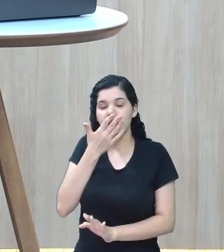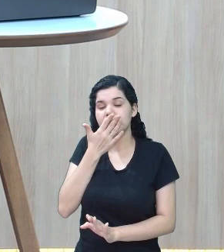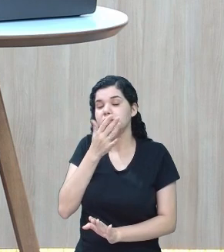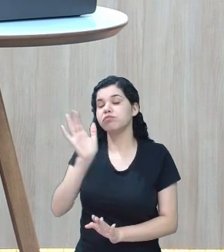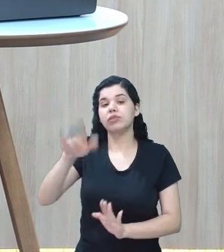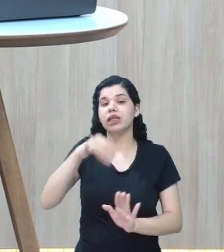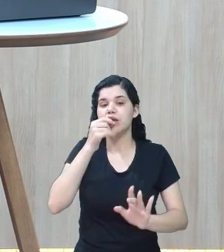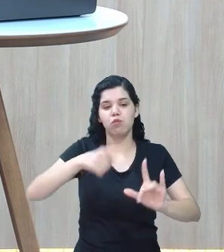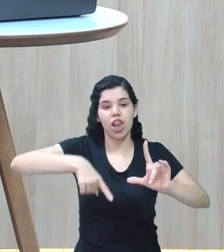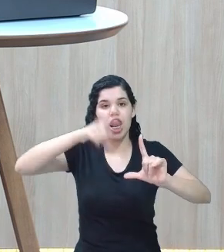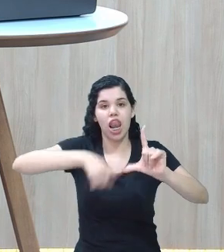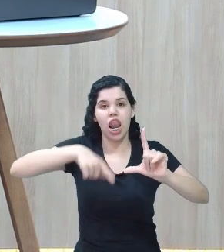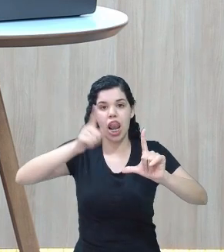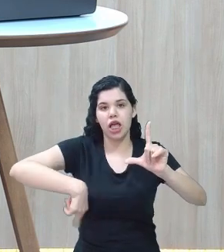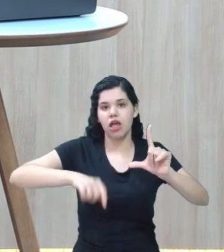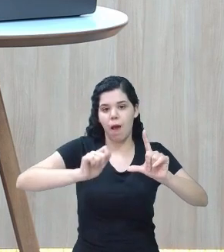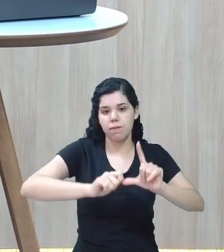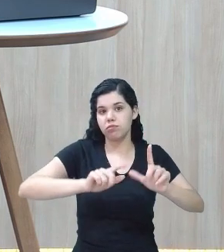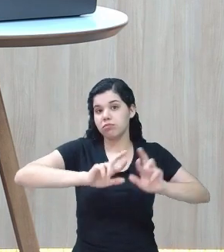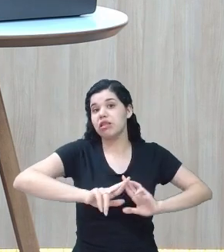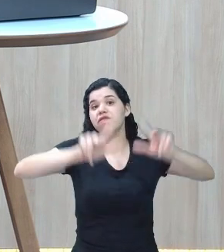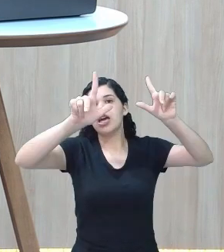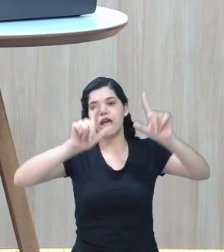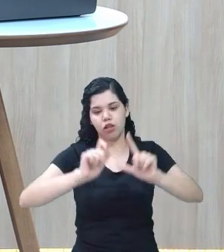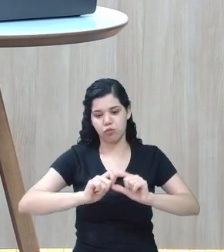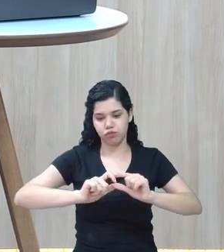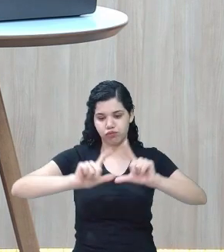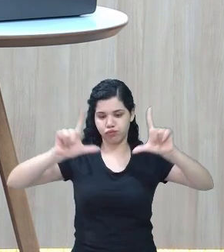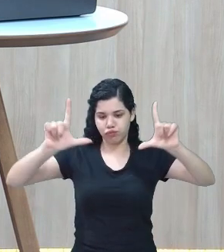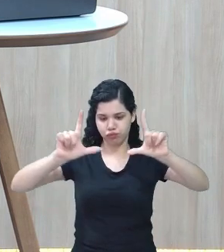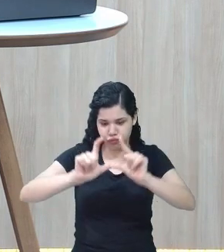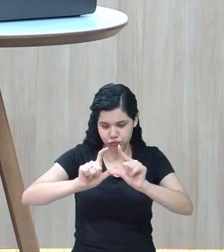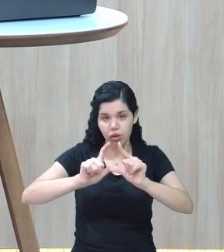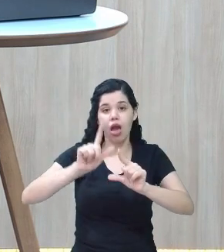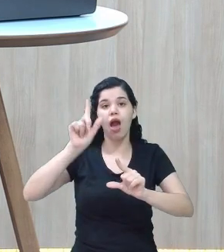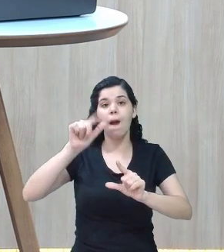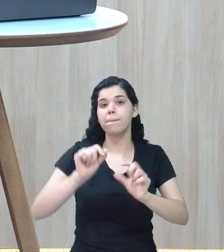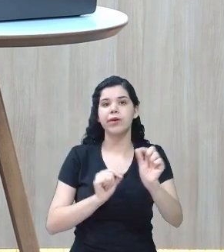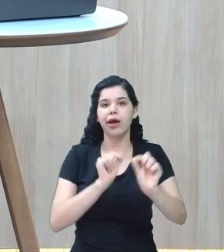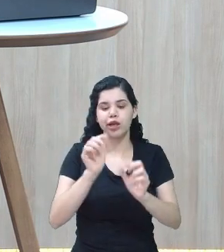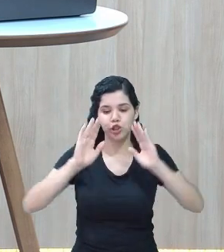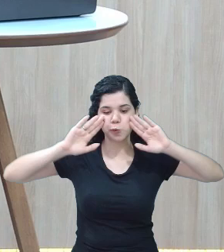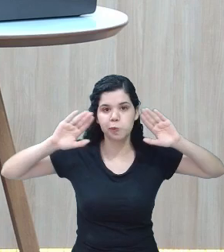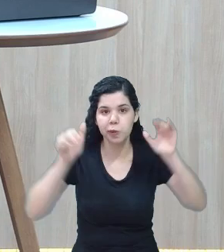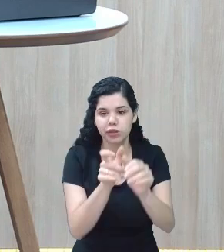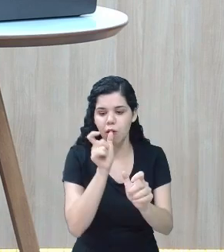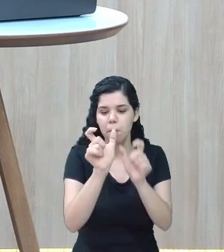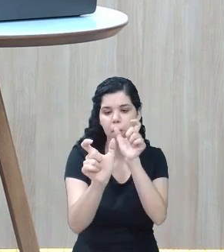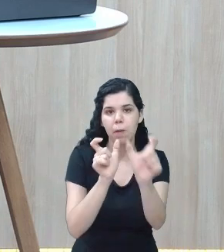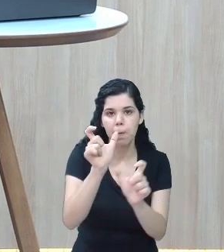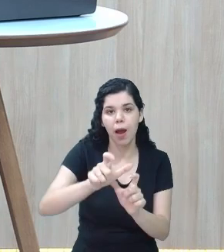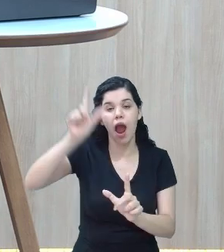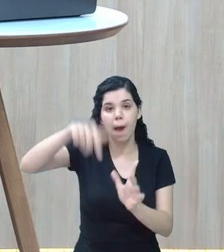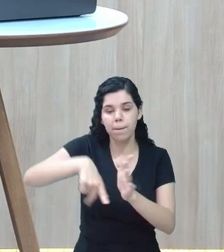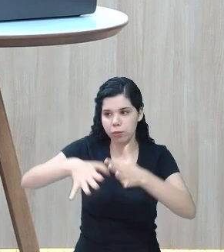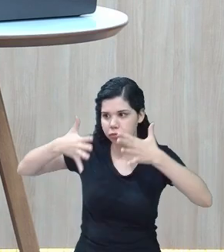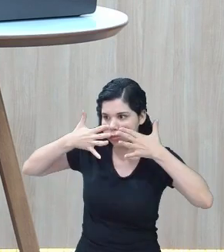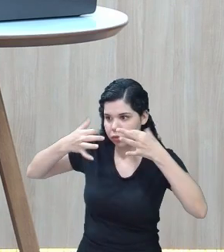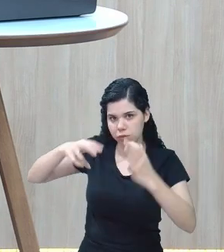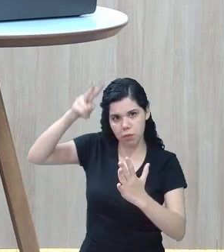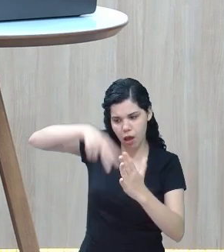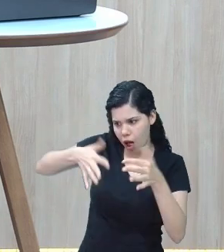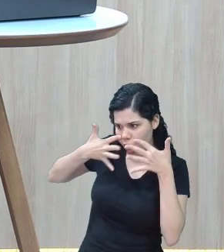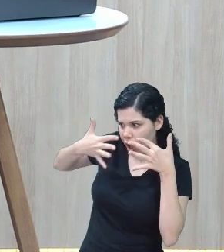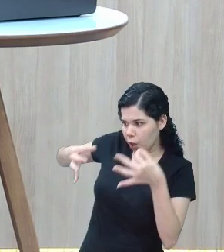diferente, não é? Uma cor diferente ou um tamanho diferente para determinadas palavras, ele está chamando a atenção